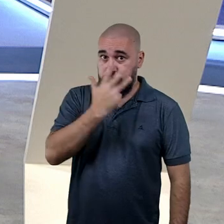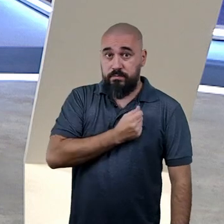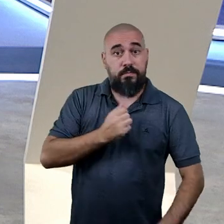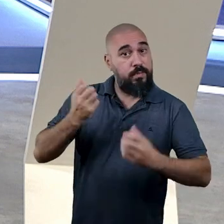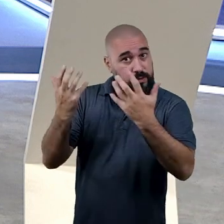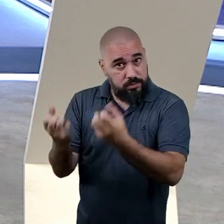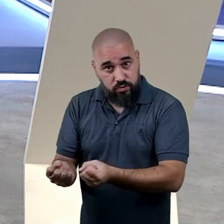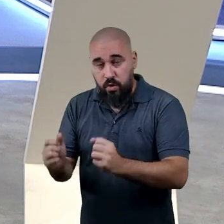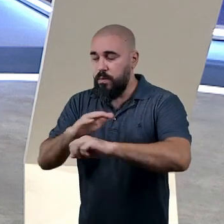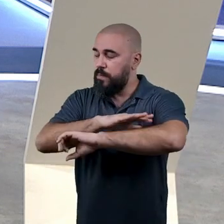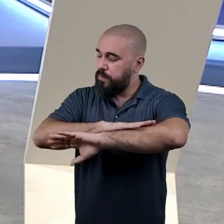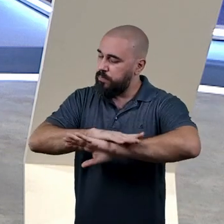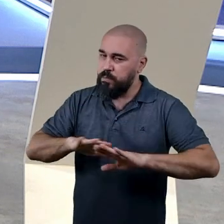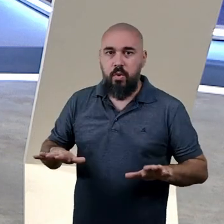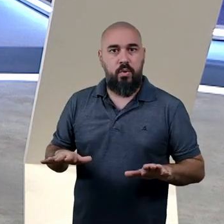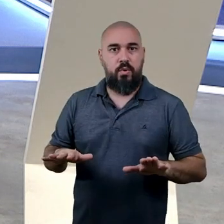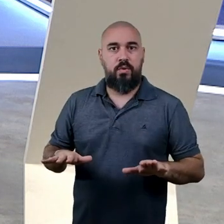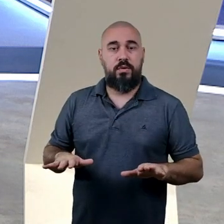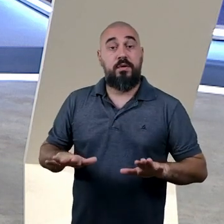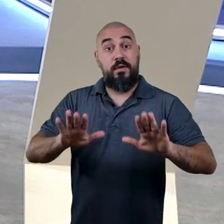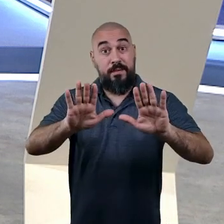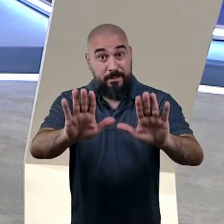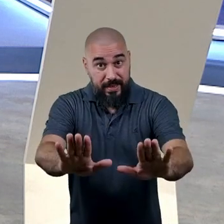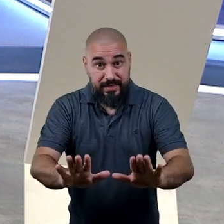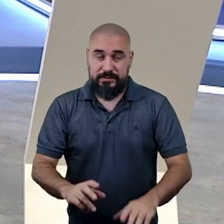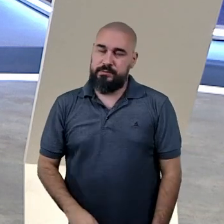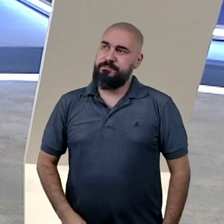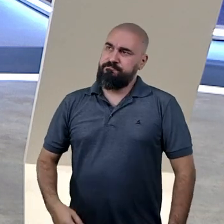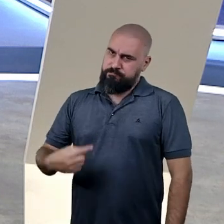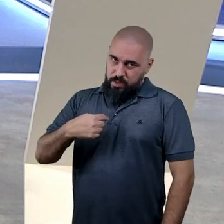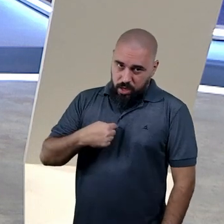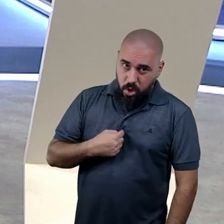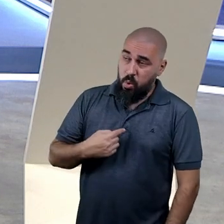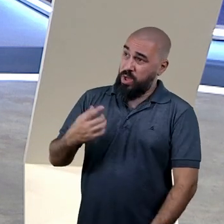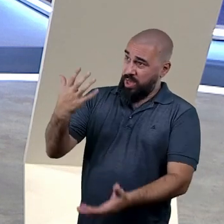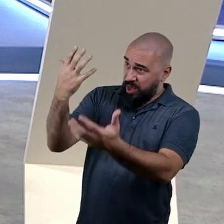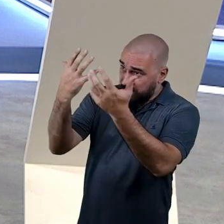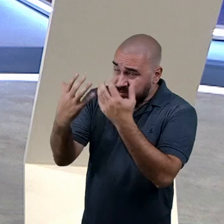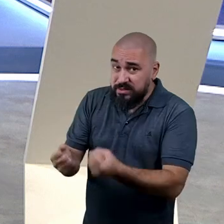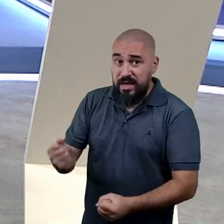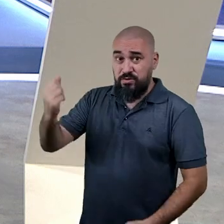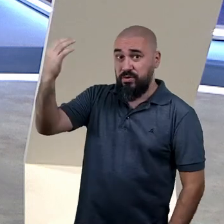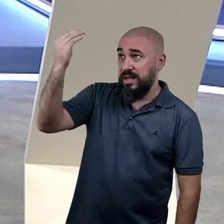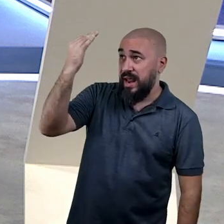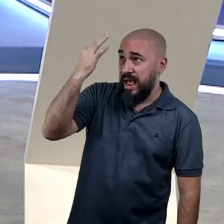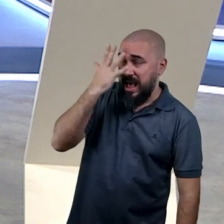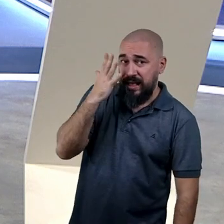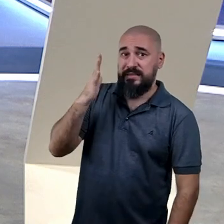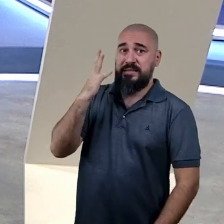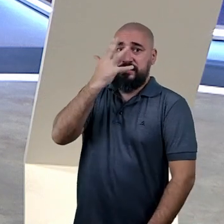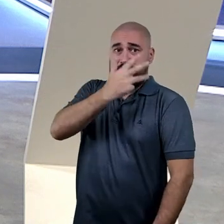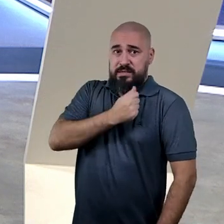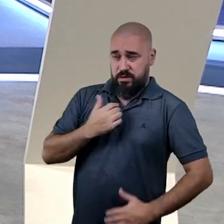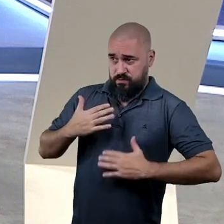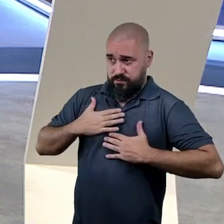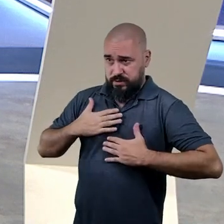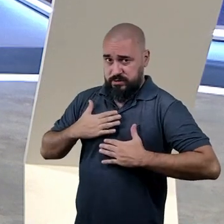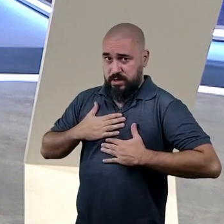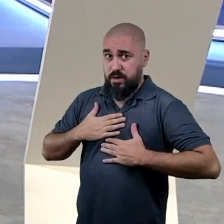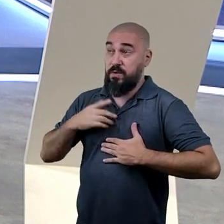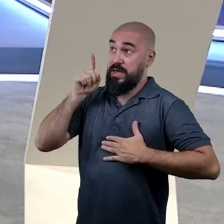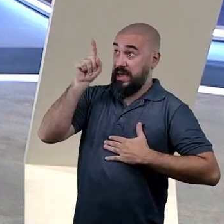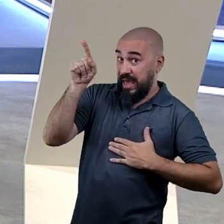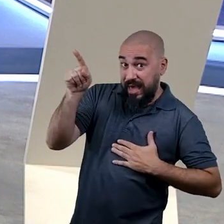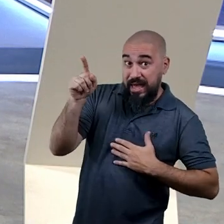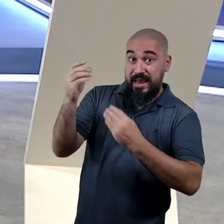muito clara, quando eu aceito, pela graça, a salvação que Deus faz na minha vida, Ele